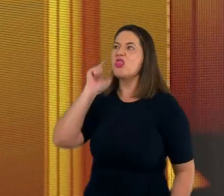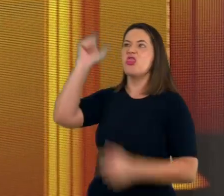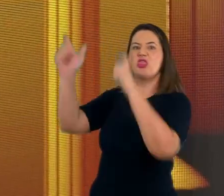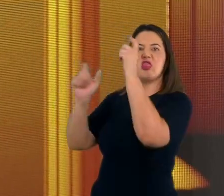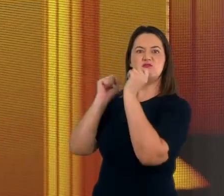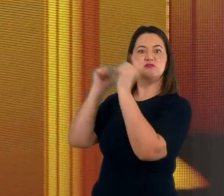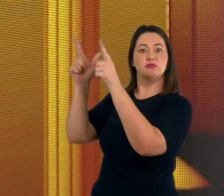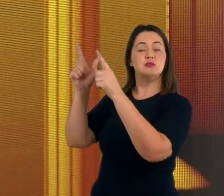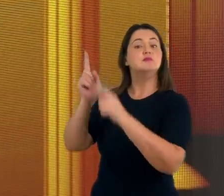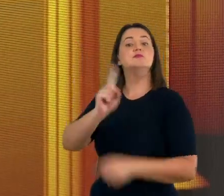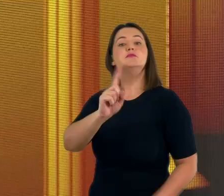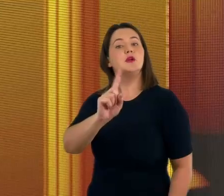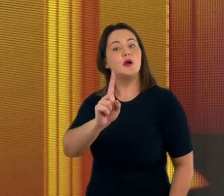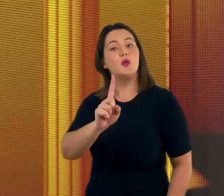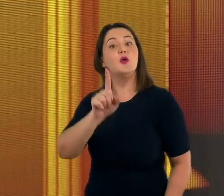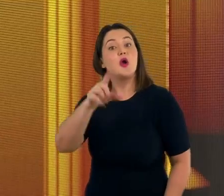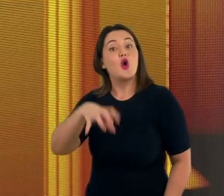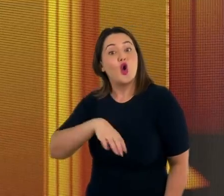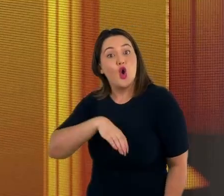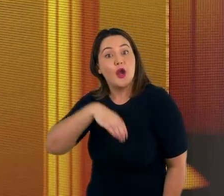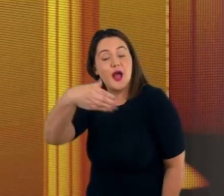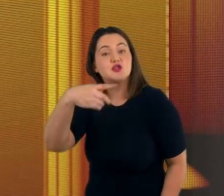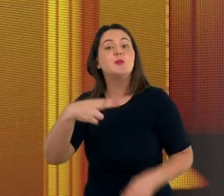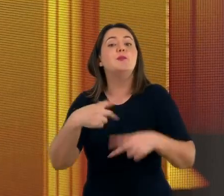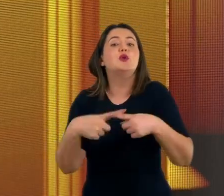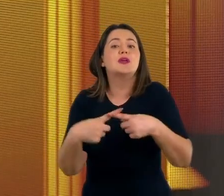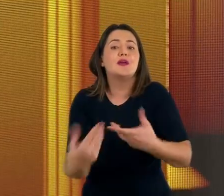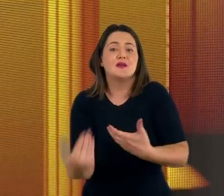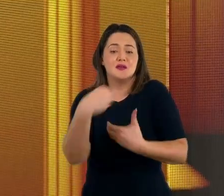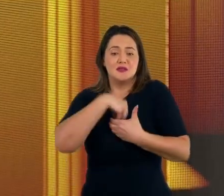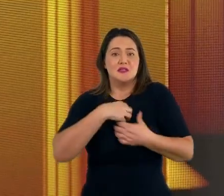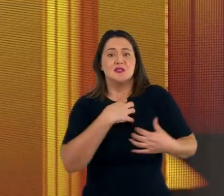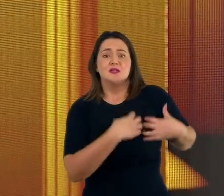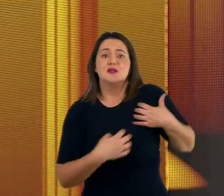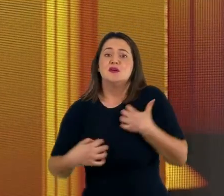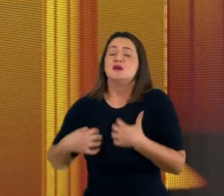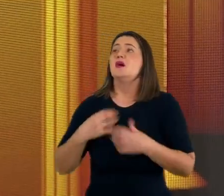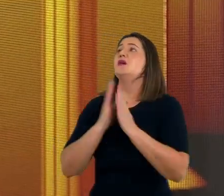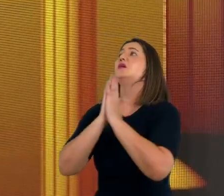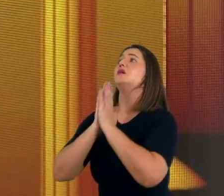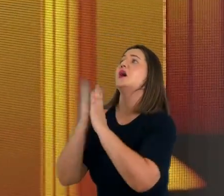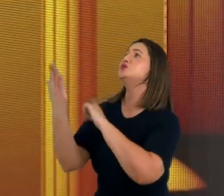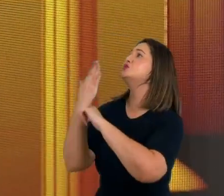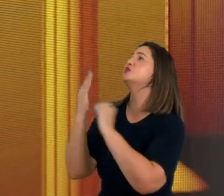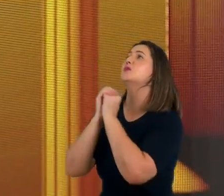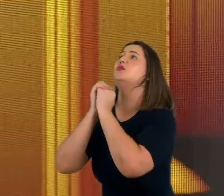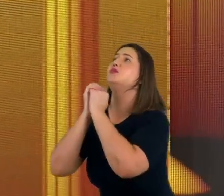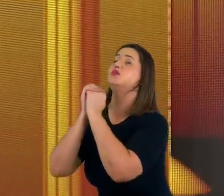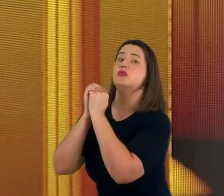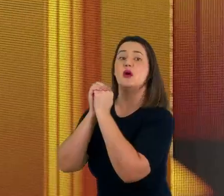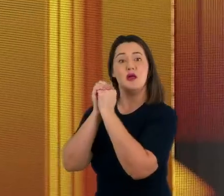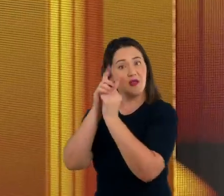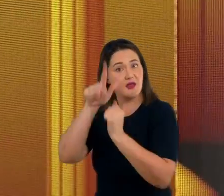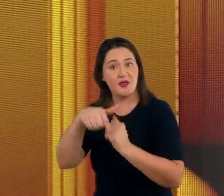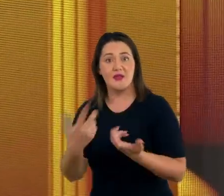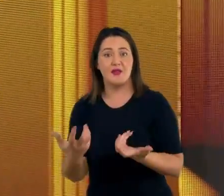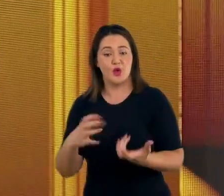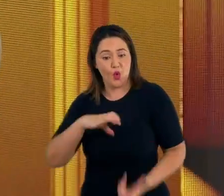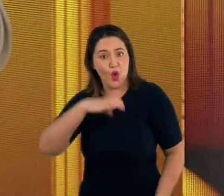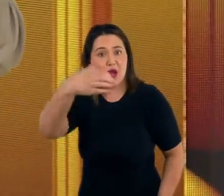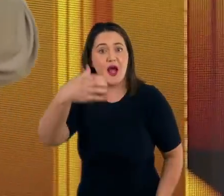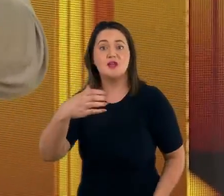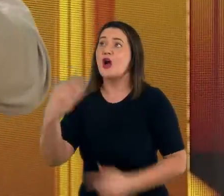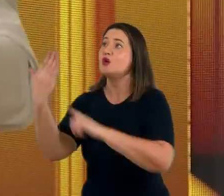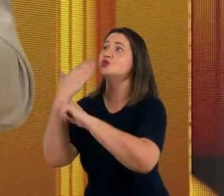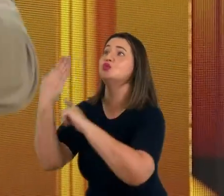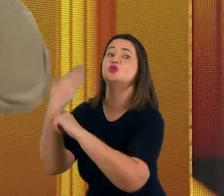mas não foi isto. Eles demonstraram apenas um pedido de angústia de alguém que realmente quer ser liberto, quer ser salvo ou